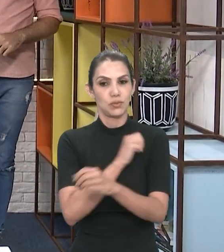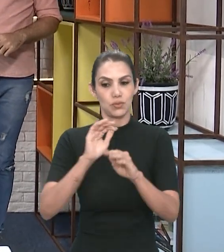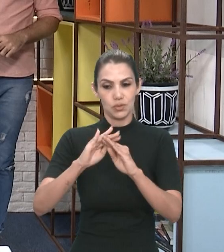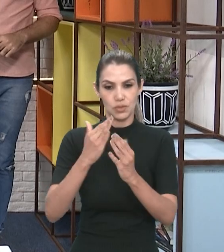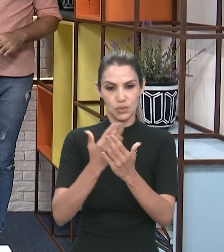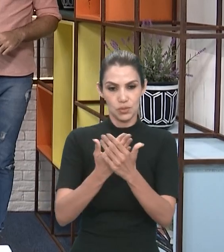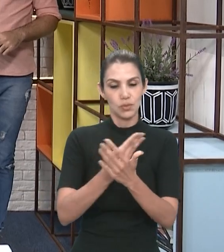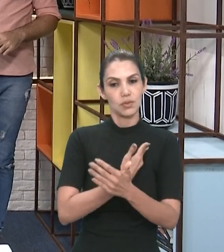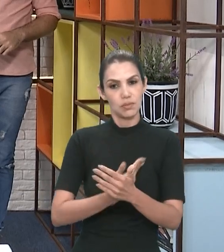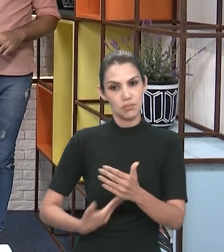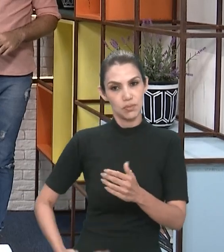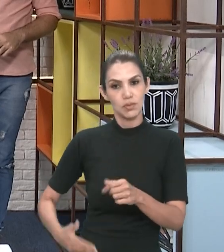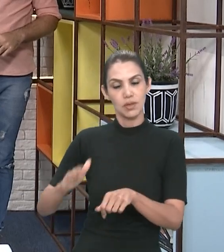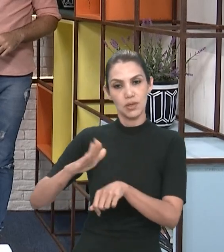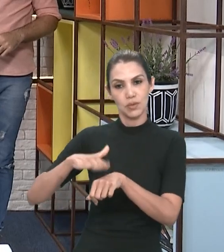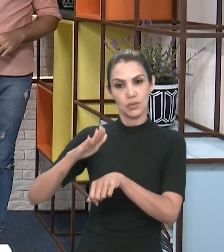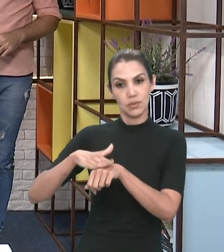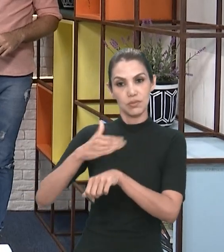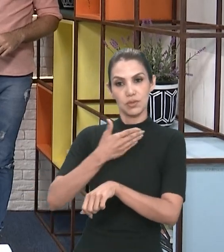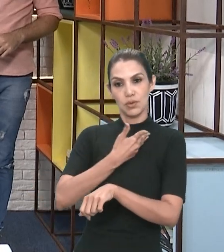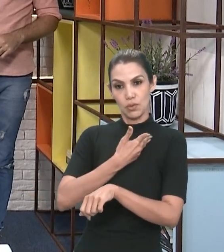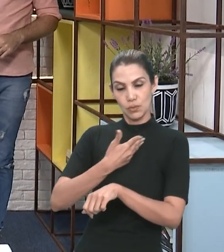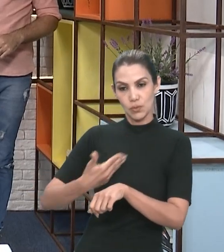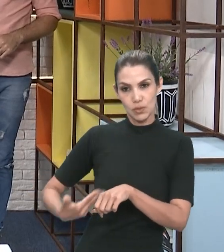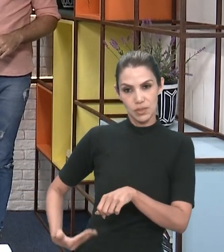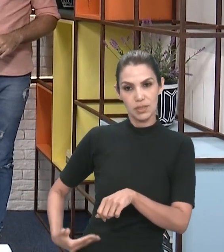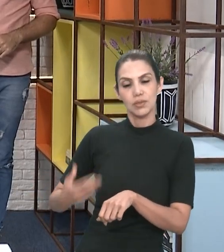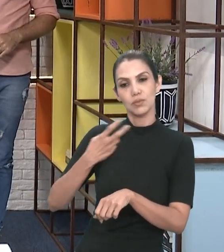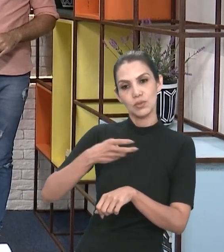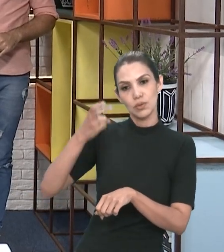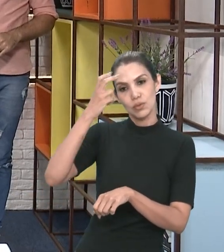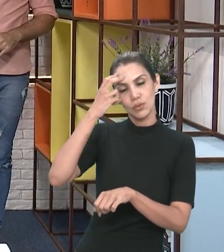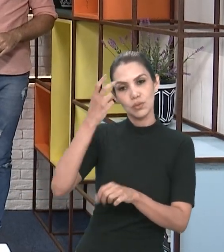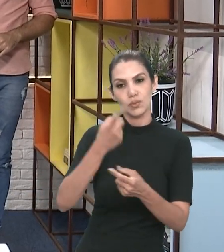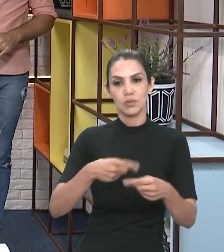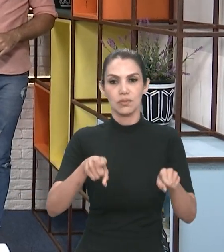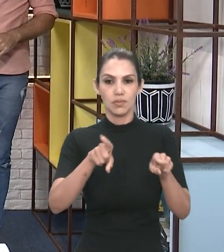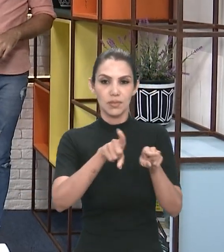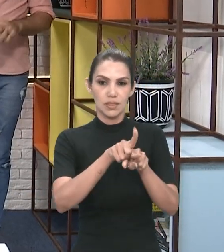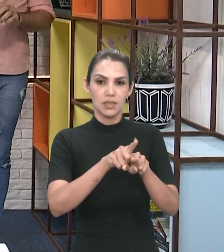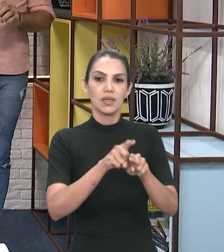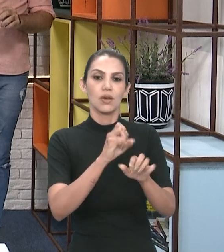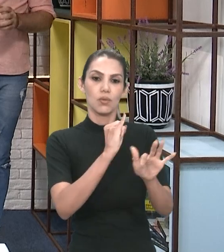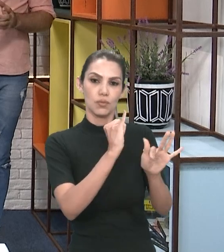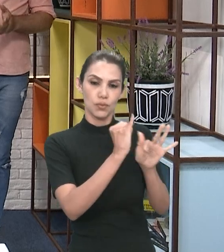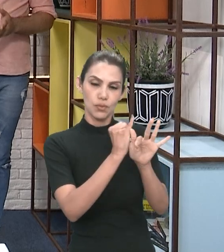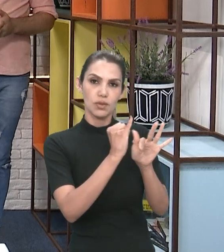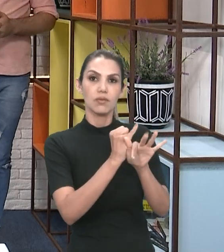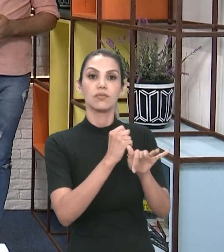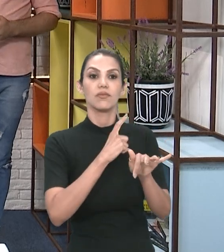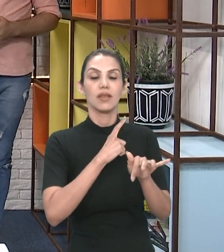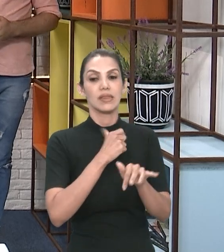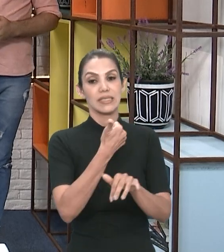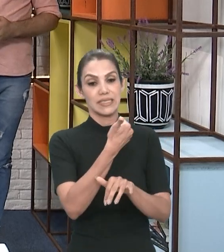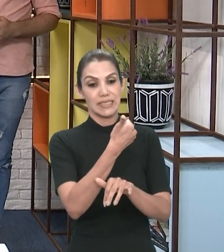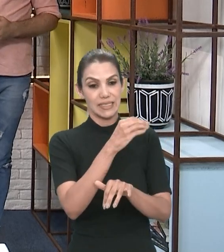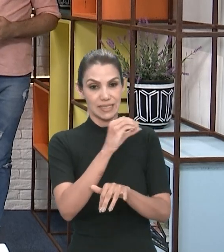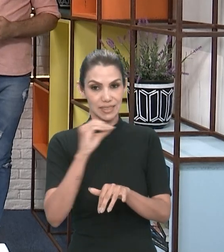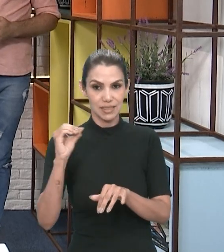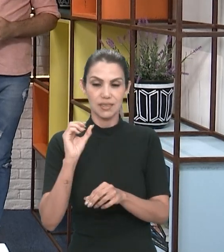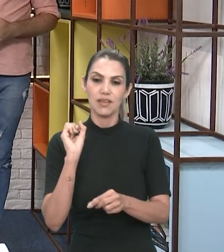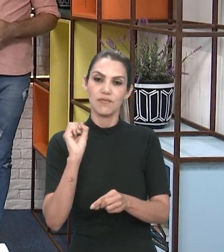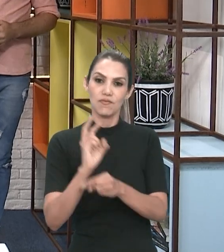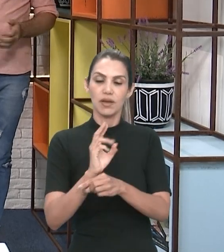pela Secretaria de Estado da Cultura, em parceria com o Instituto Federal de Goiás, vai disponibilizar 100 vagas gratuitas